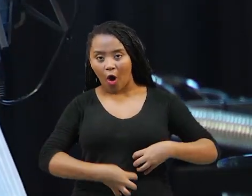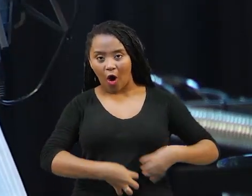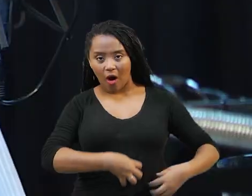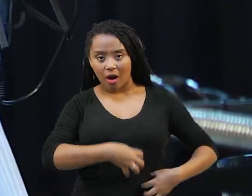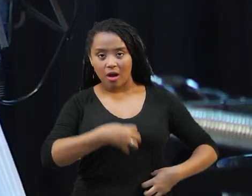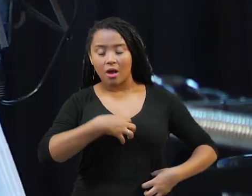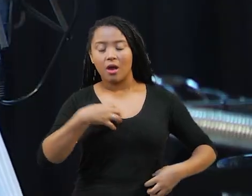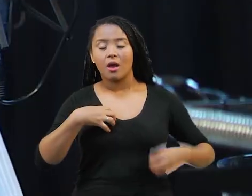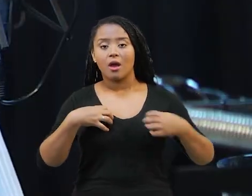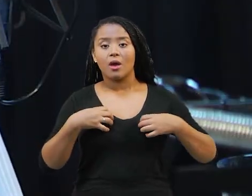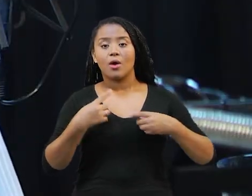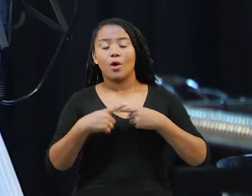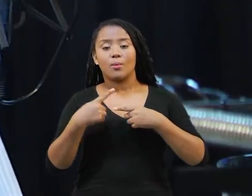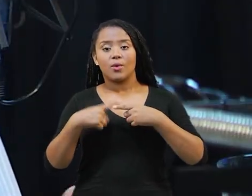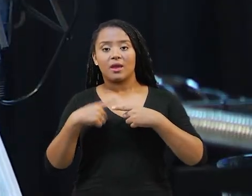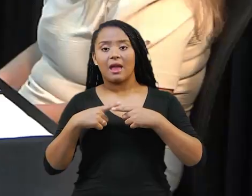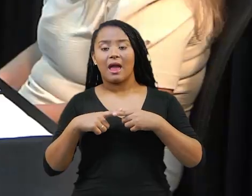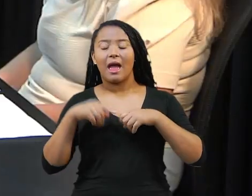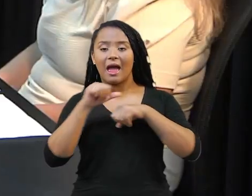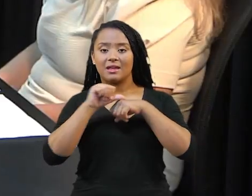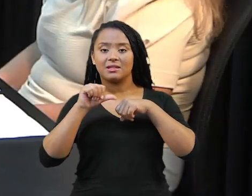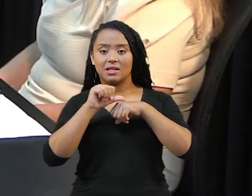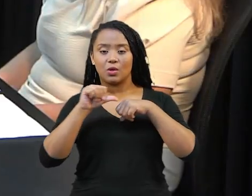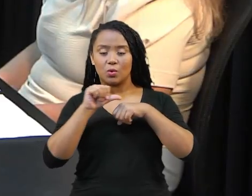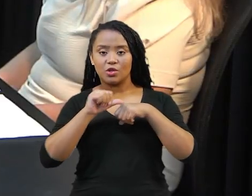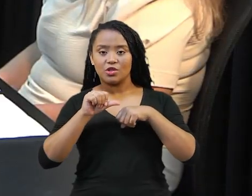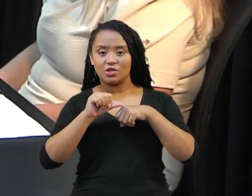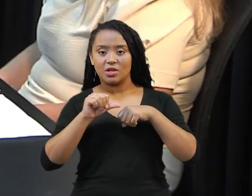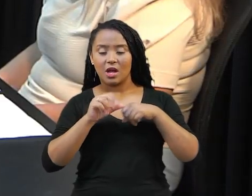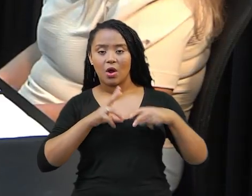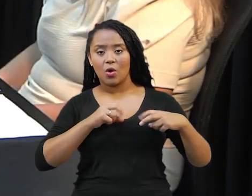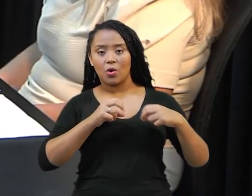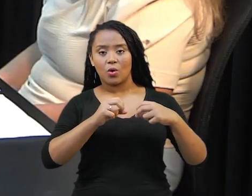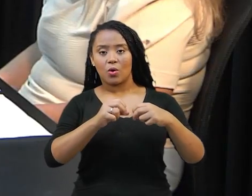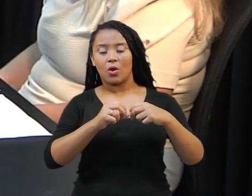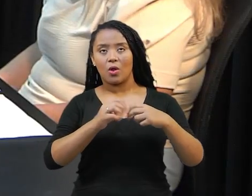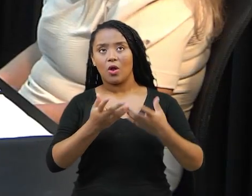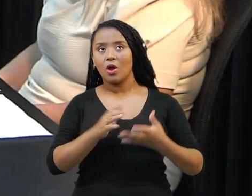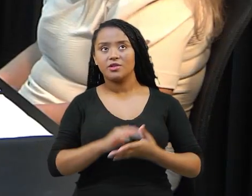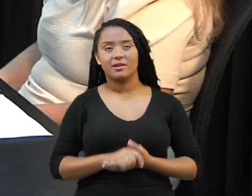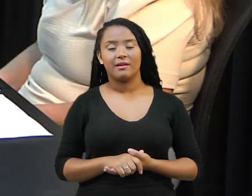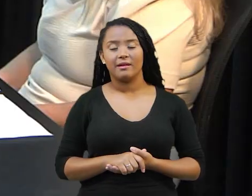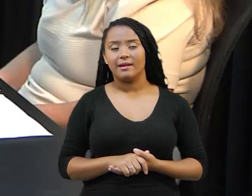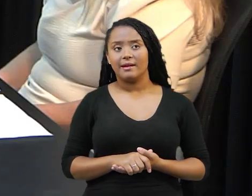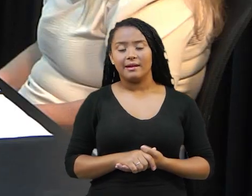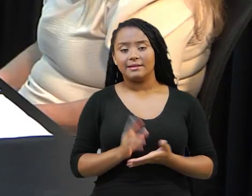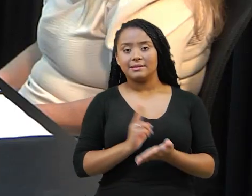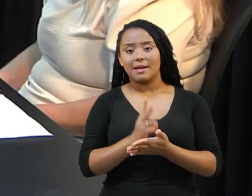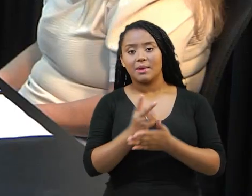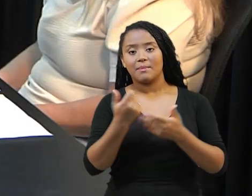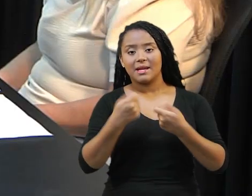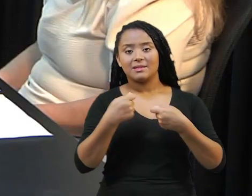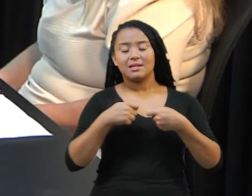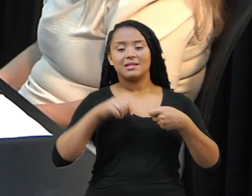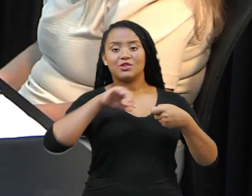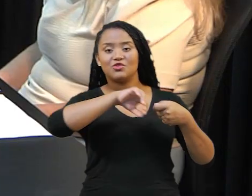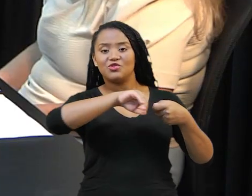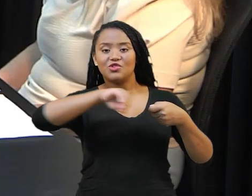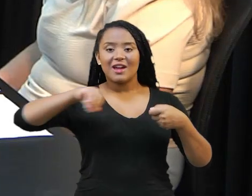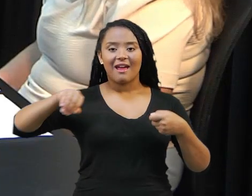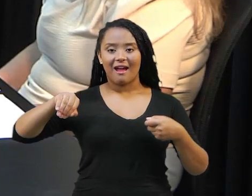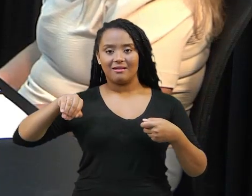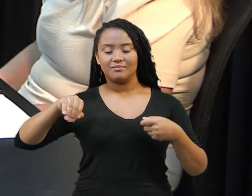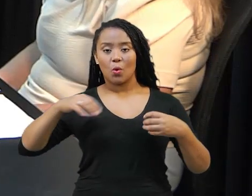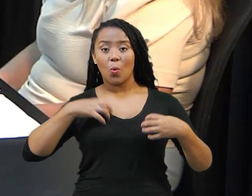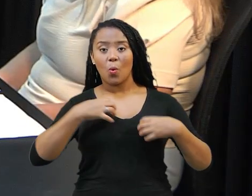Porque a cirurgia oncológica é quase sempre um tipo de amputação. Pode ser menor ou maior, mas você tem que tirar aquele órgão afetado, né? Mas